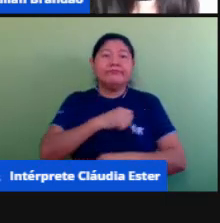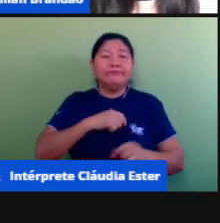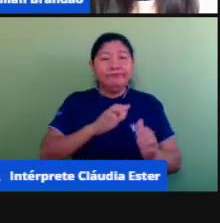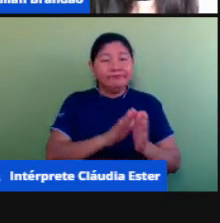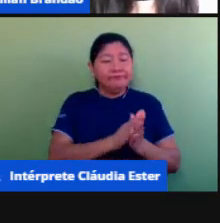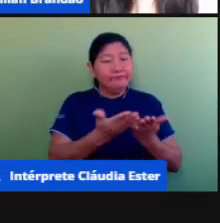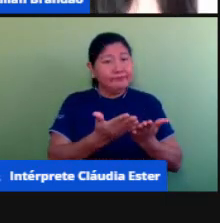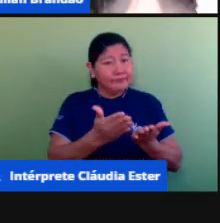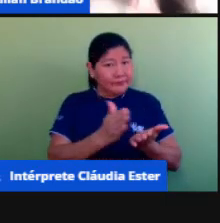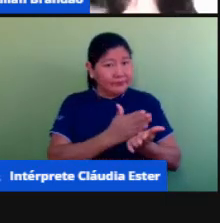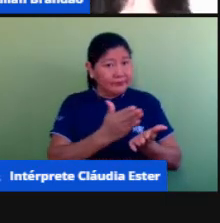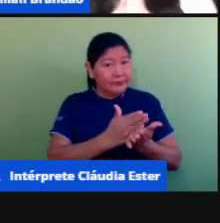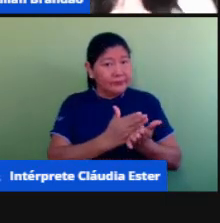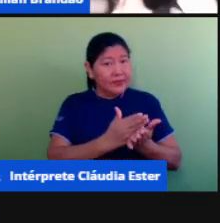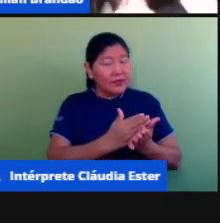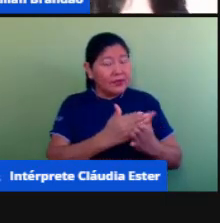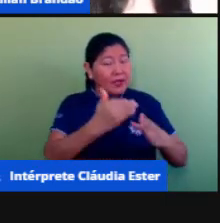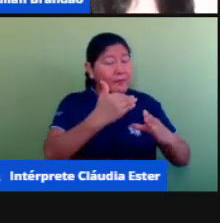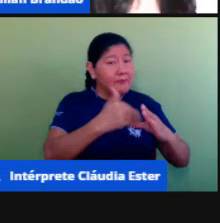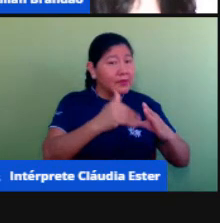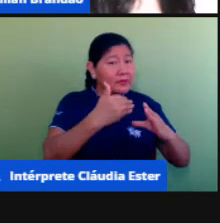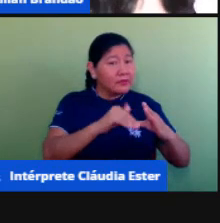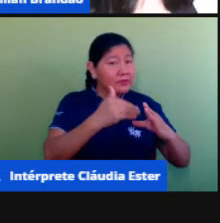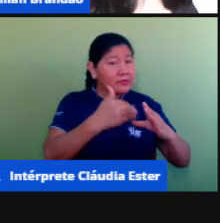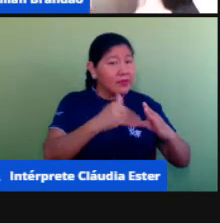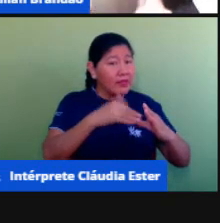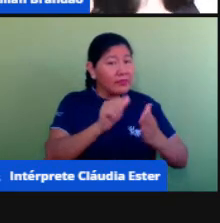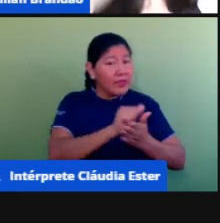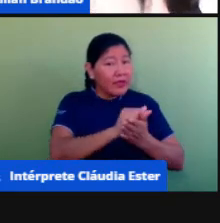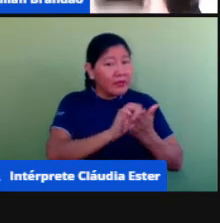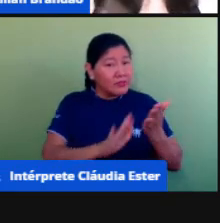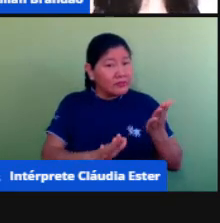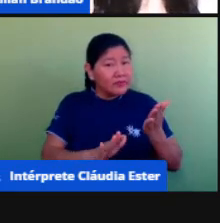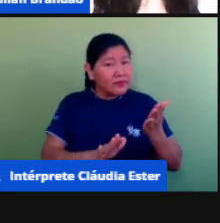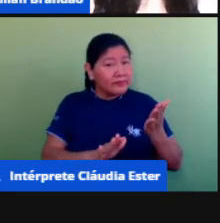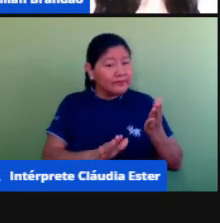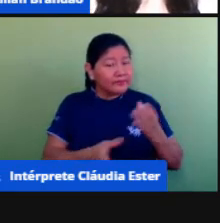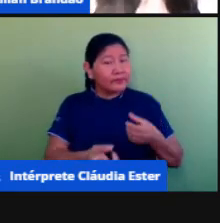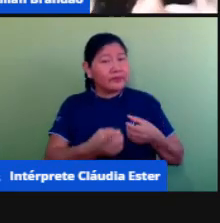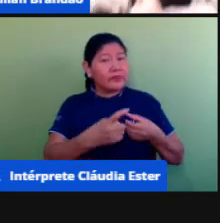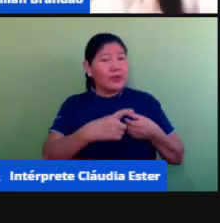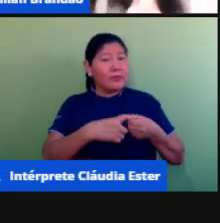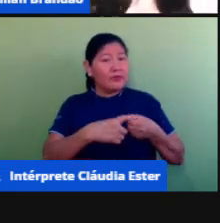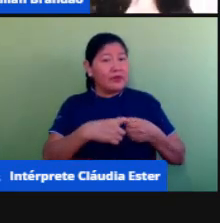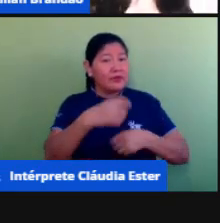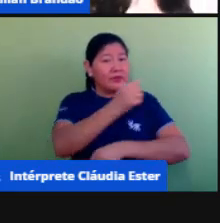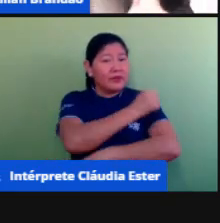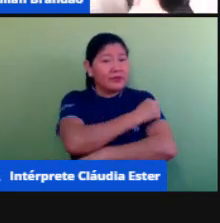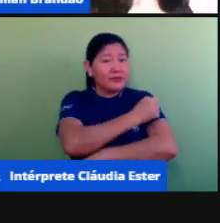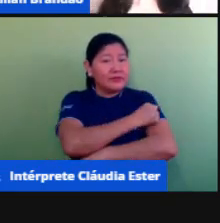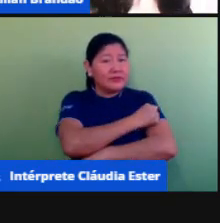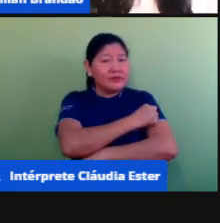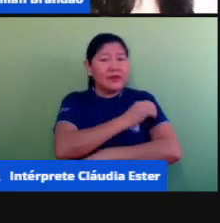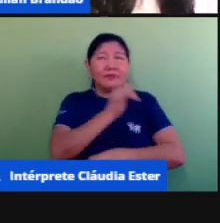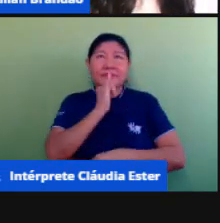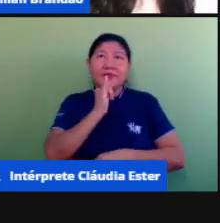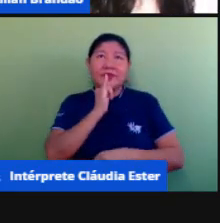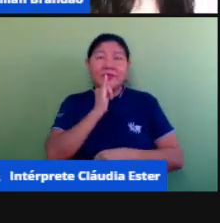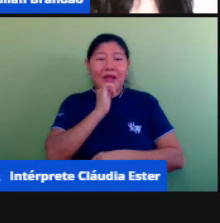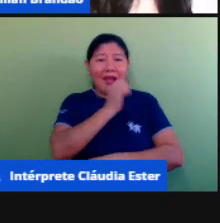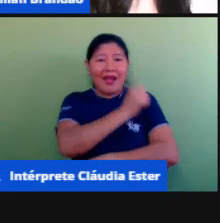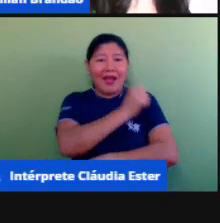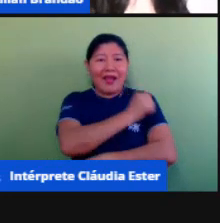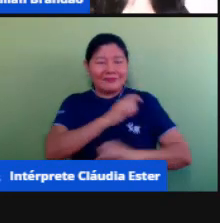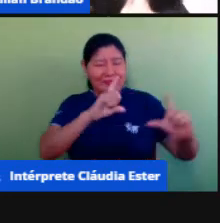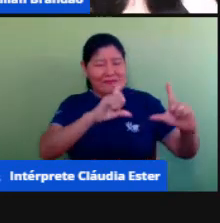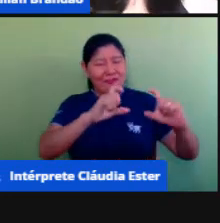de WhatsApp, de imediato, assim que o aluno termina, há uma devolutiva para o professor, o aluno tira a foto, manda para o professor